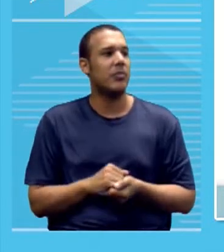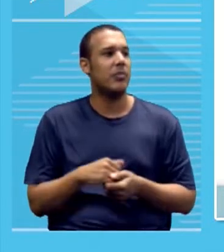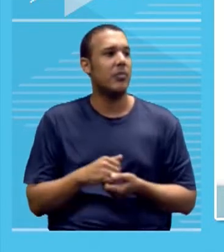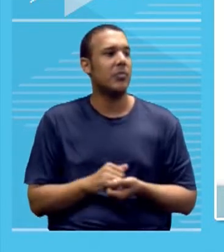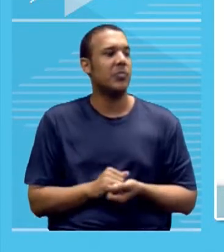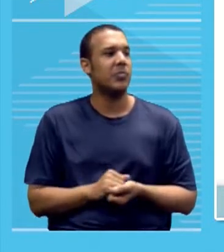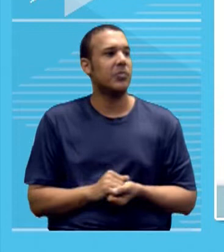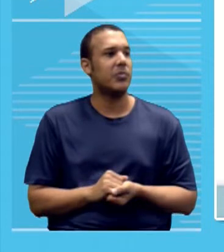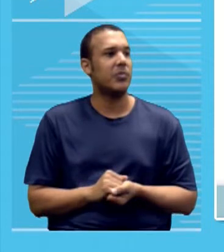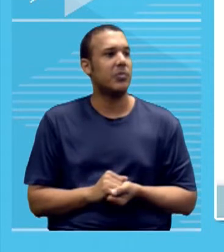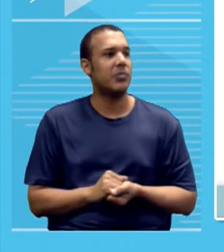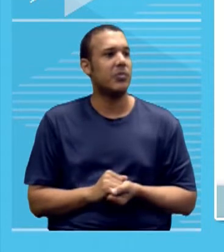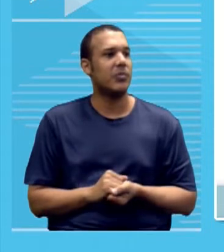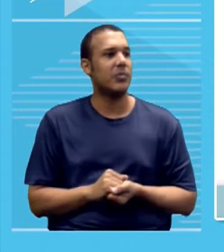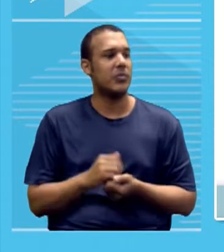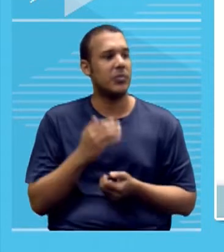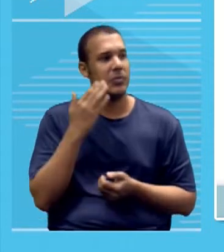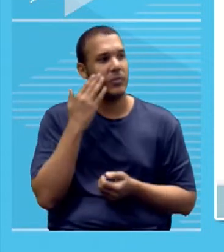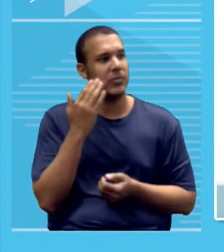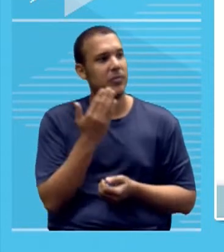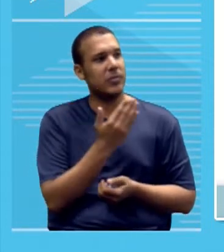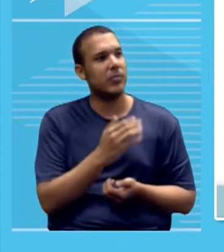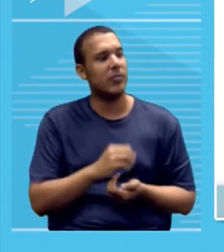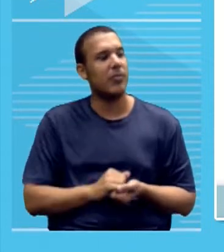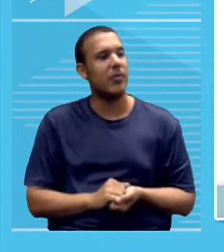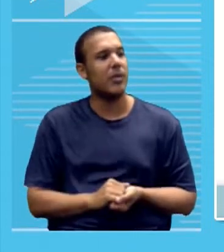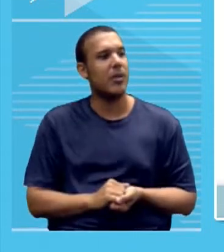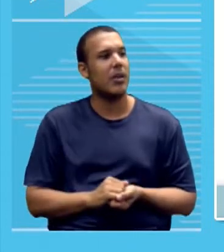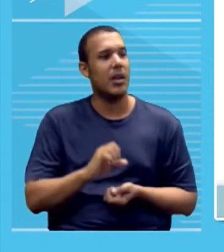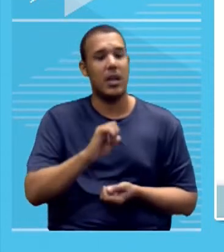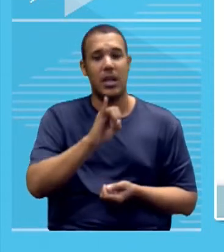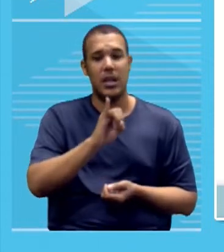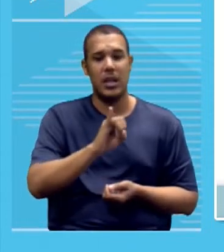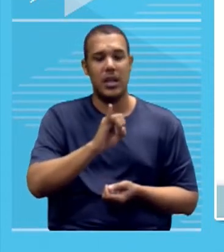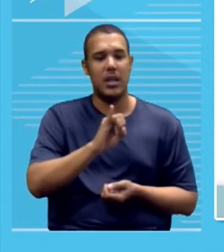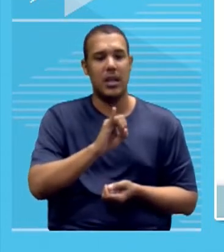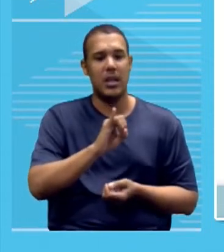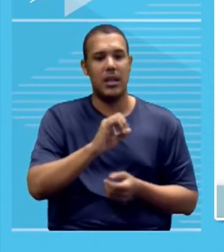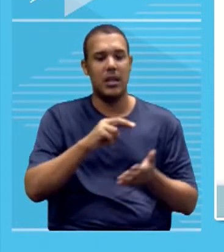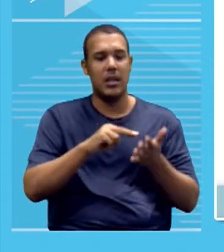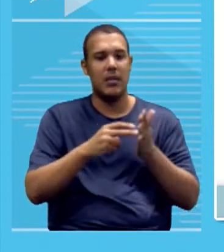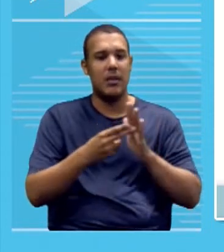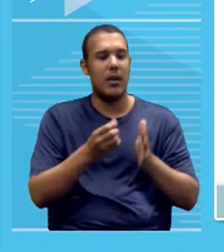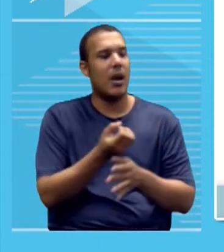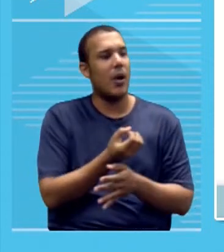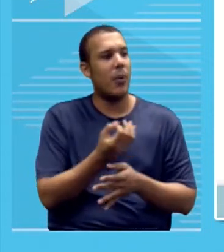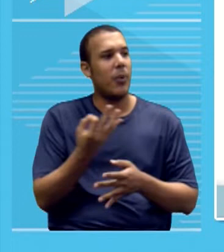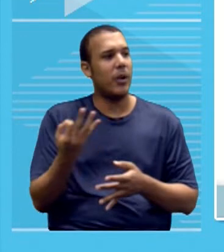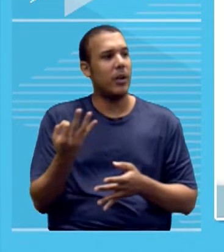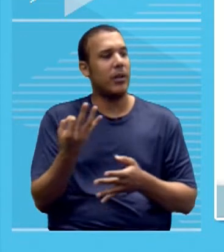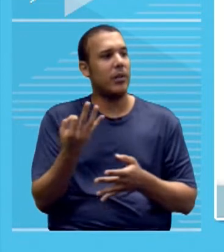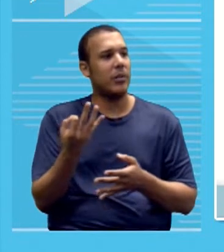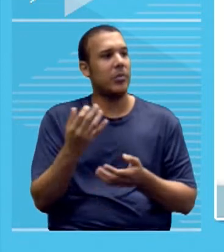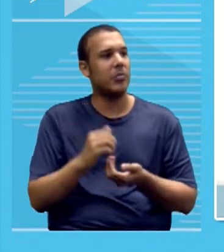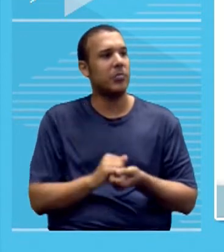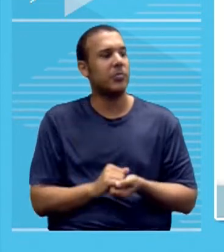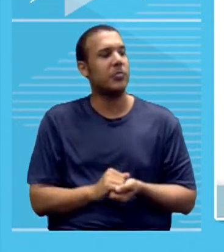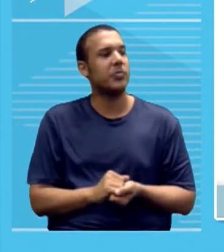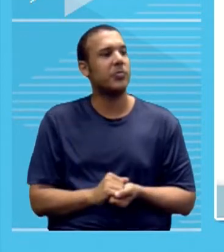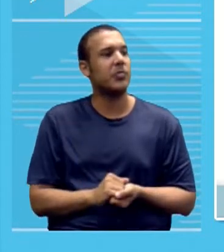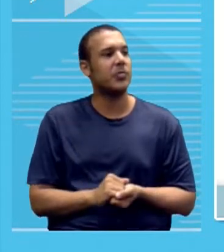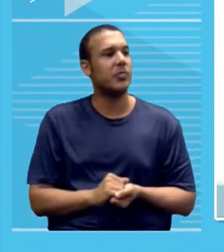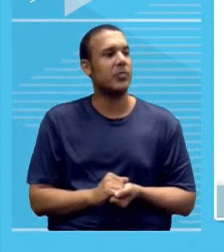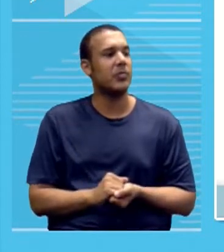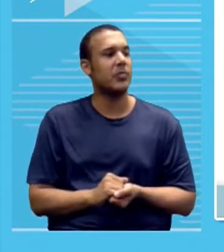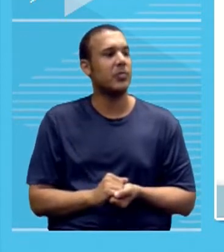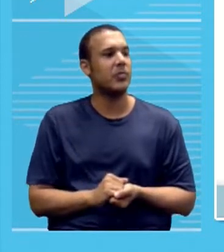I. Designa a quantidade da carga, ou seja, quantidade de carga elétrica, que atravessa um condutor em um determinado